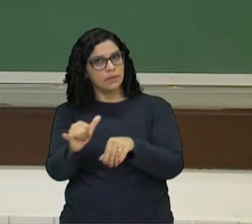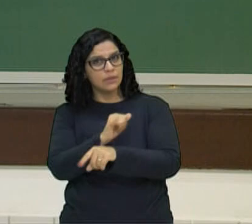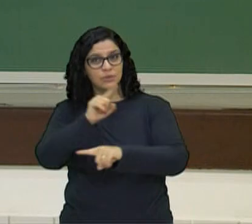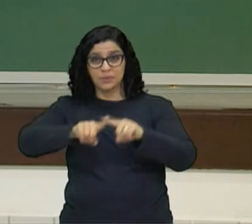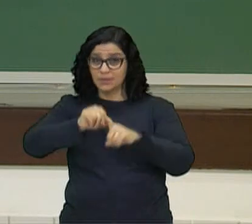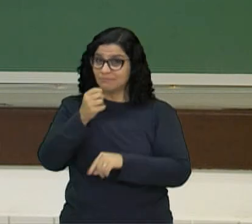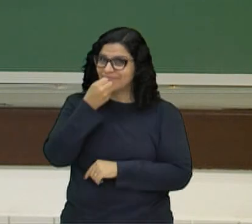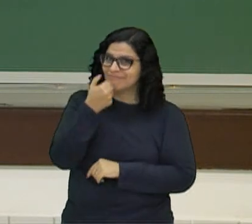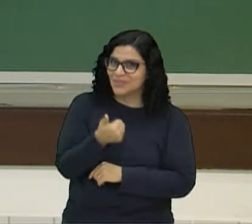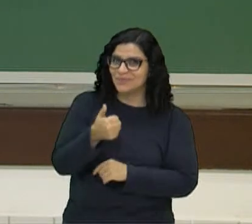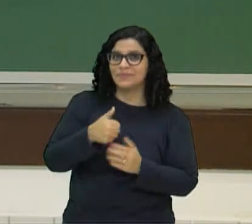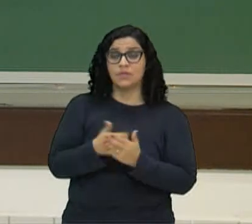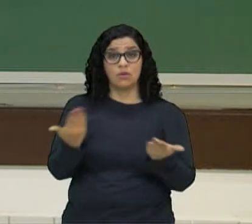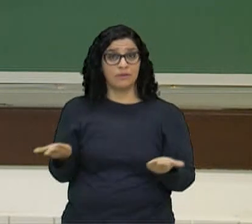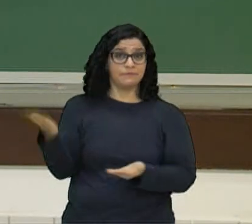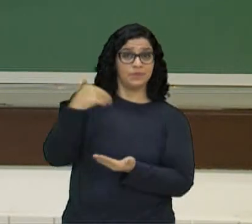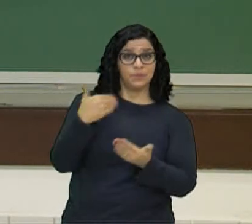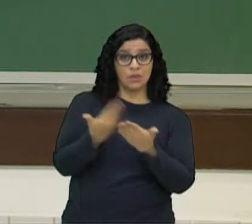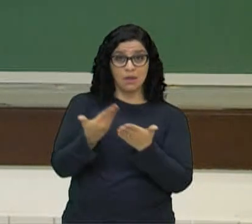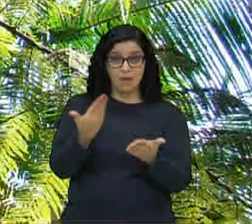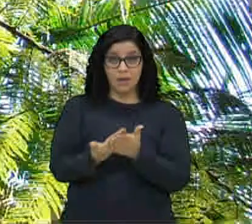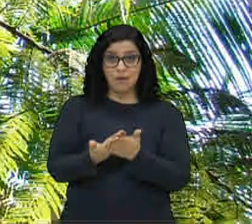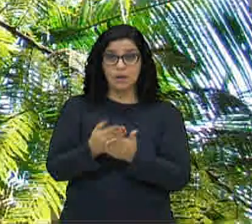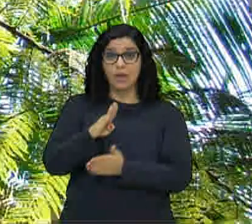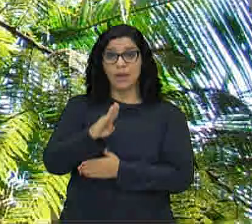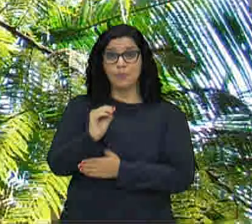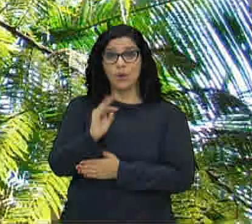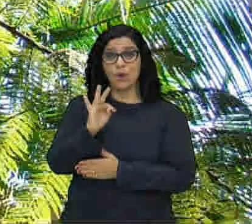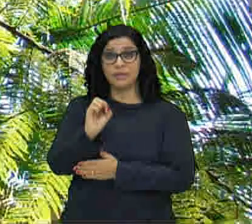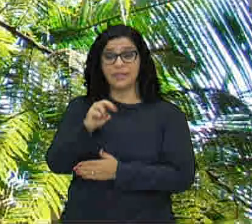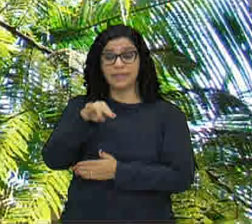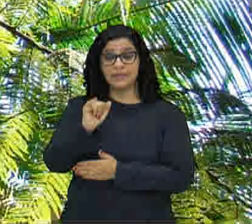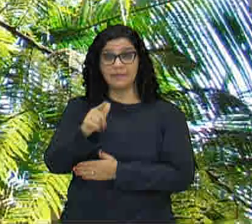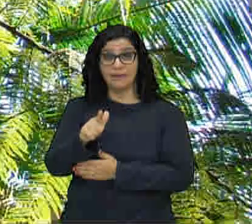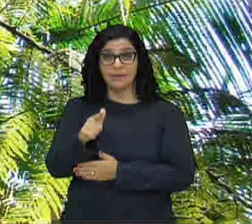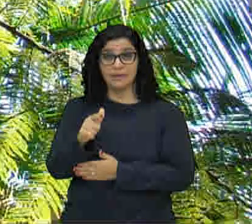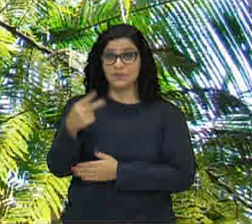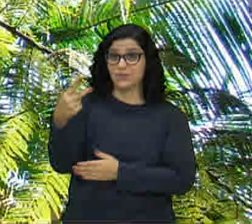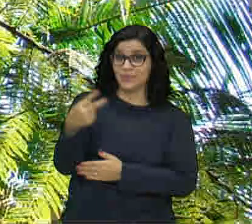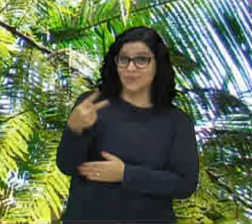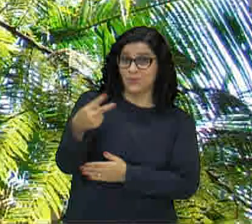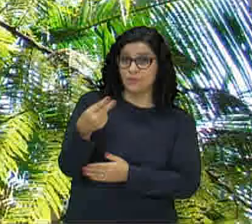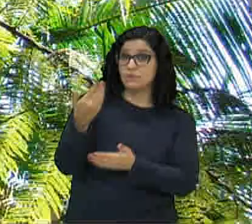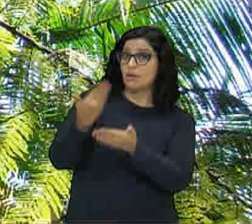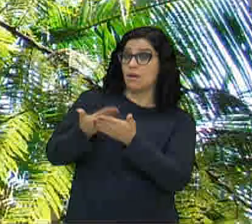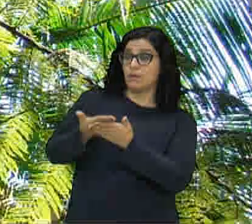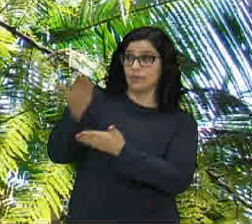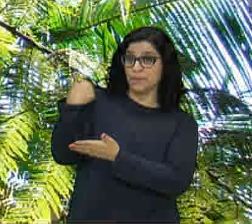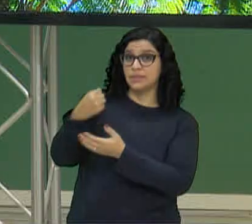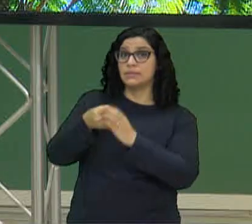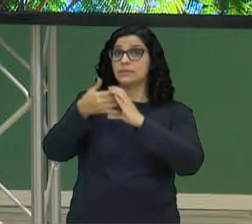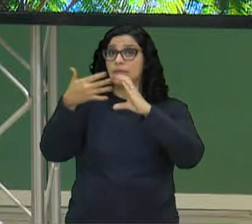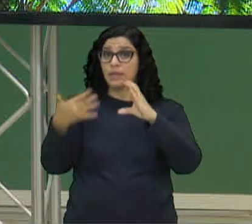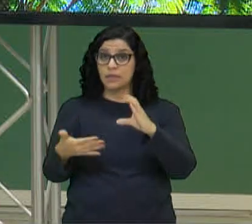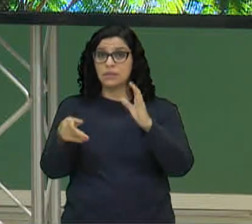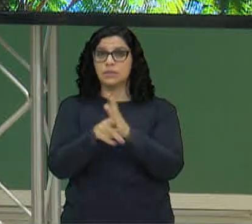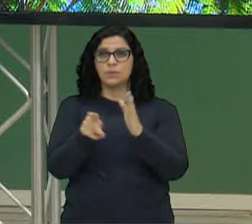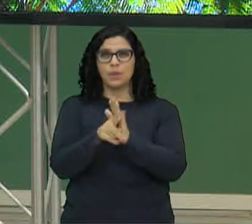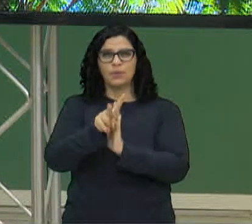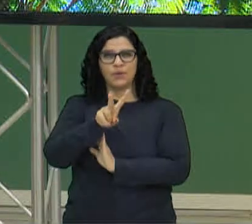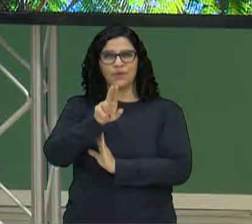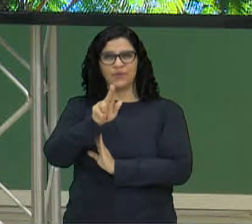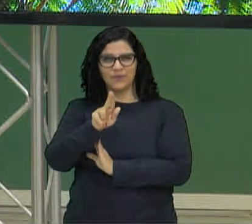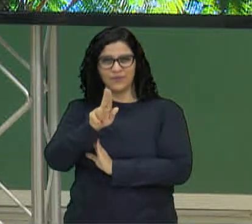boa, né? Vamos lá para a nossa aula de botânica, parte 2. Aula passada, características dos vegetais,